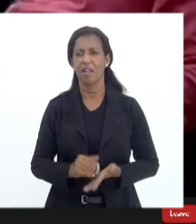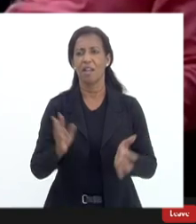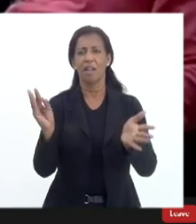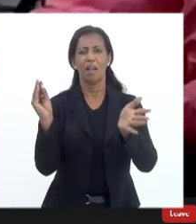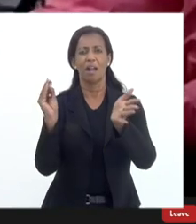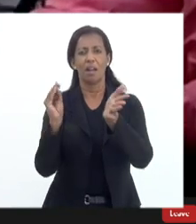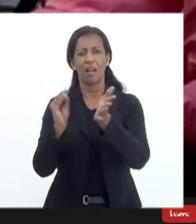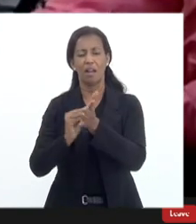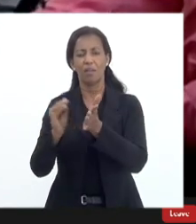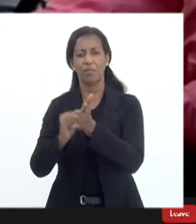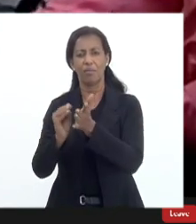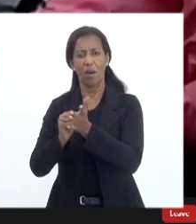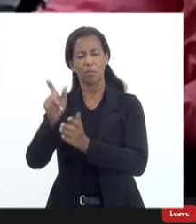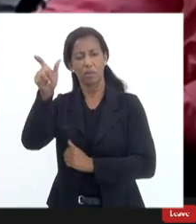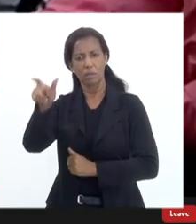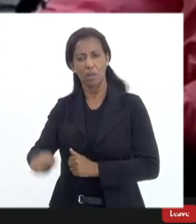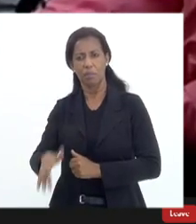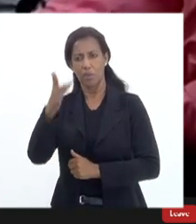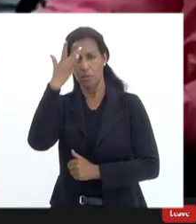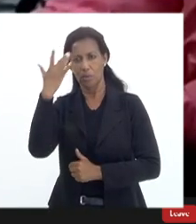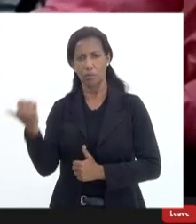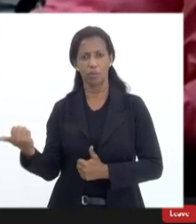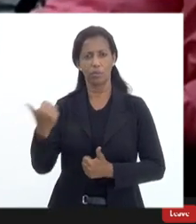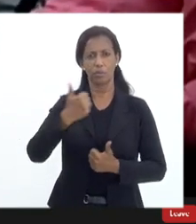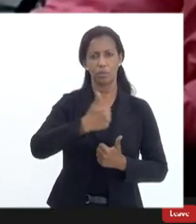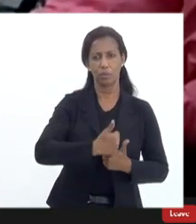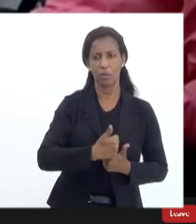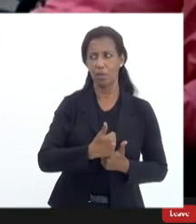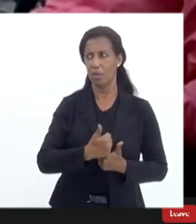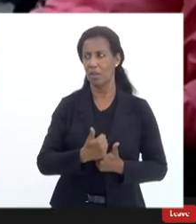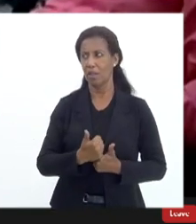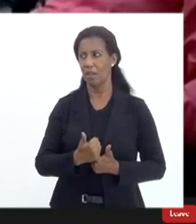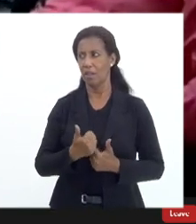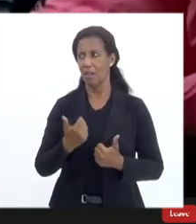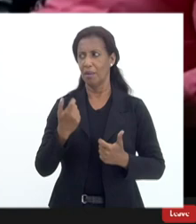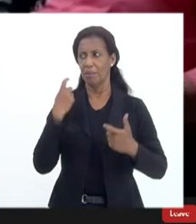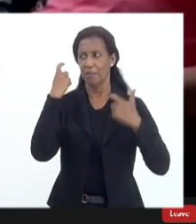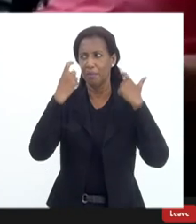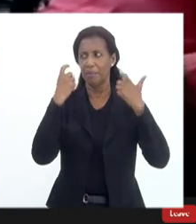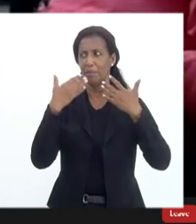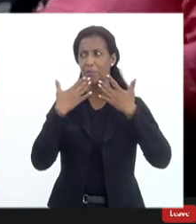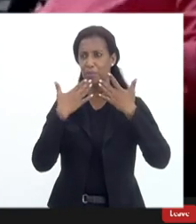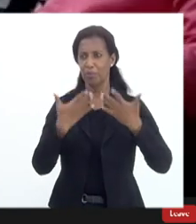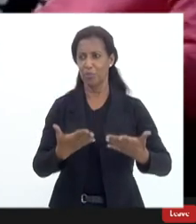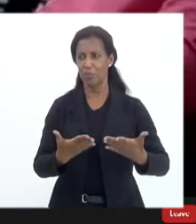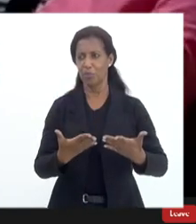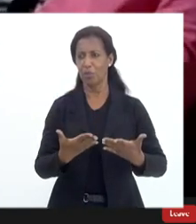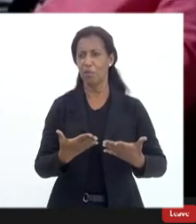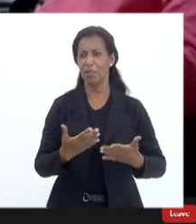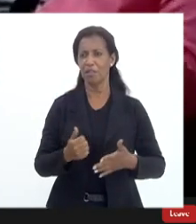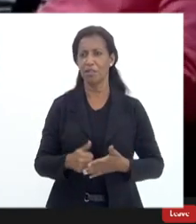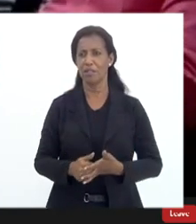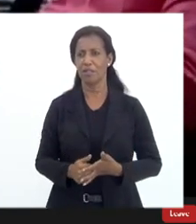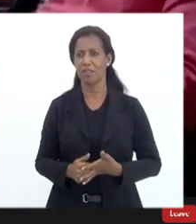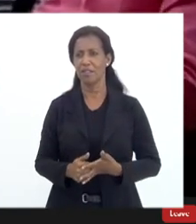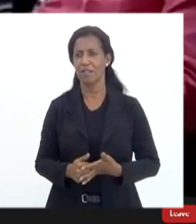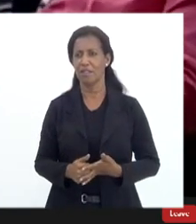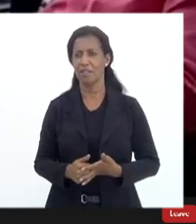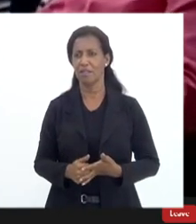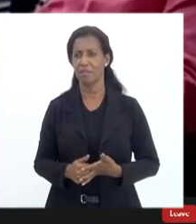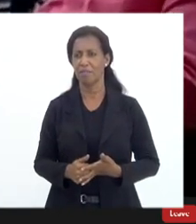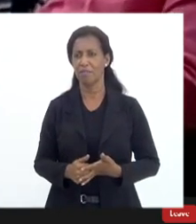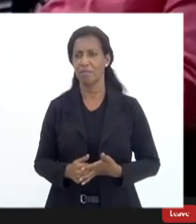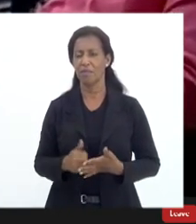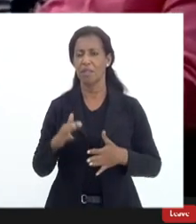se faz em função disso. Muito gripado, a gente não sabe o que tem exatamente. Esperamos que